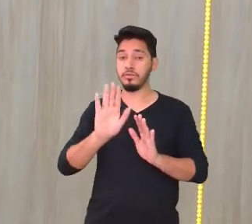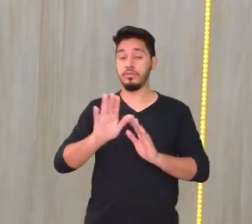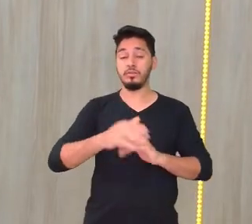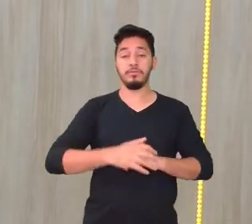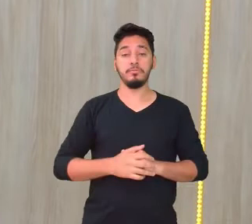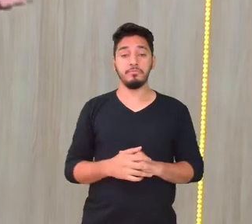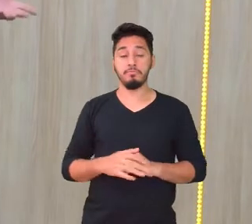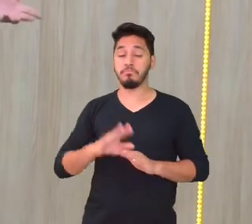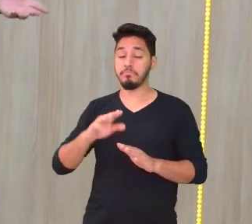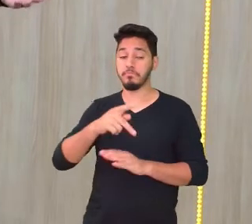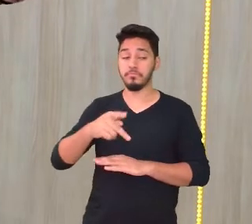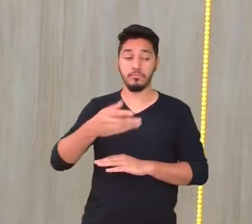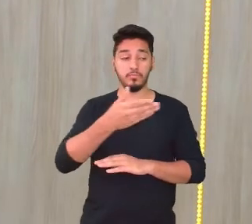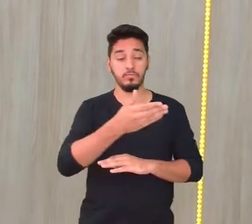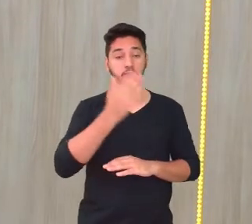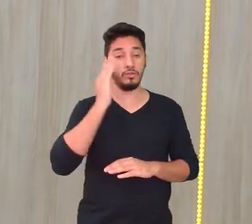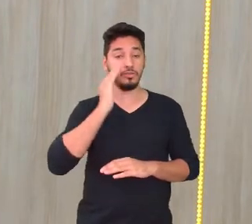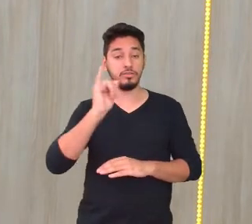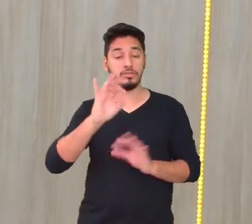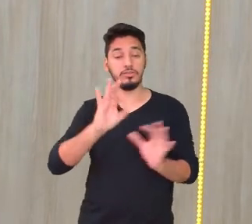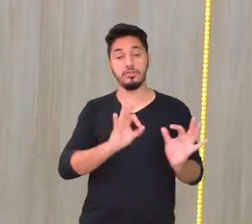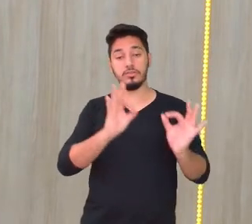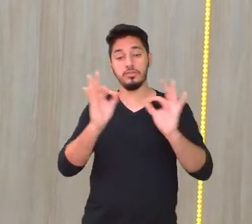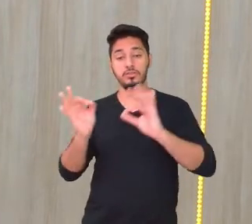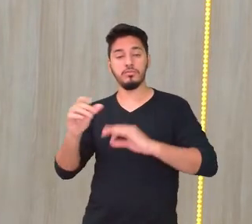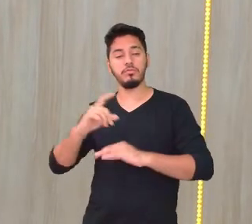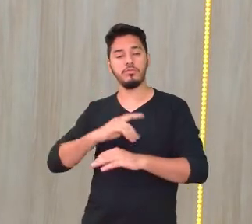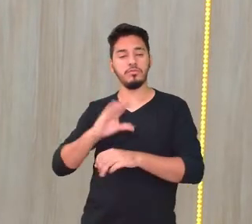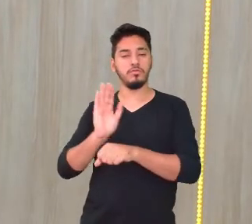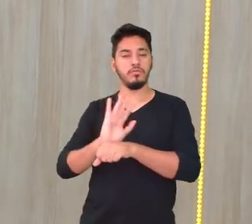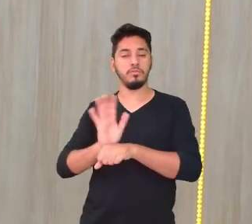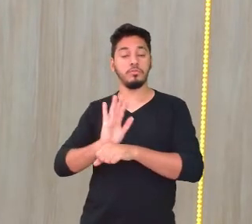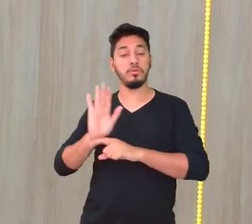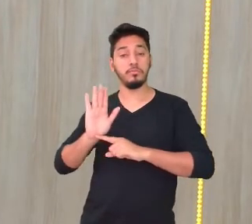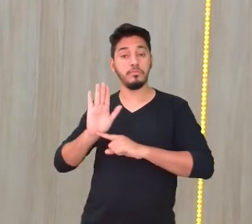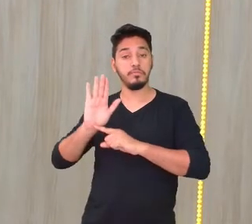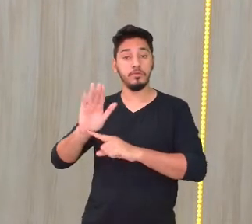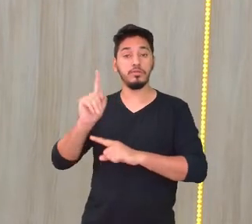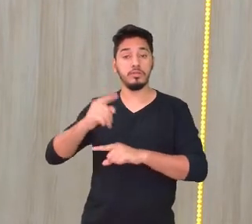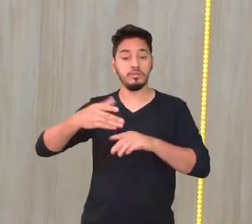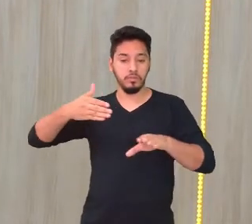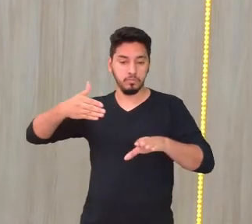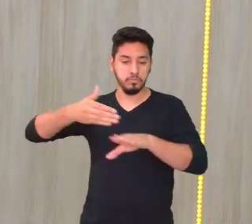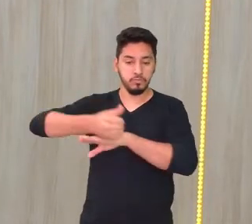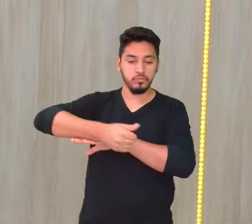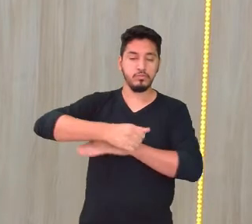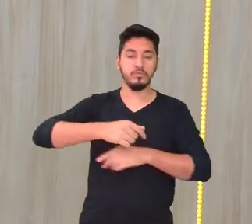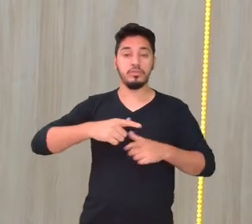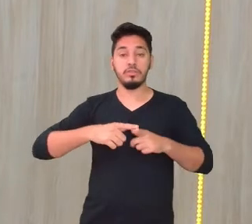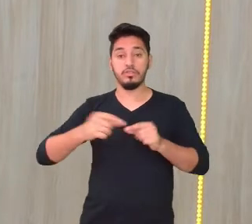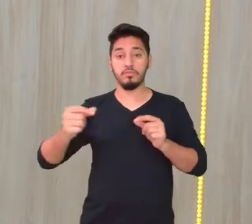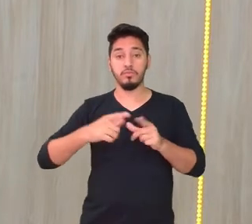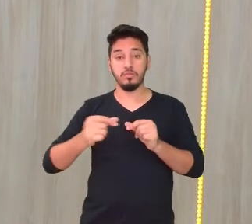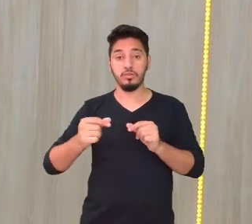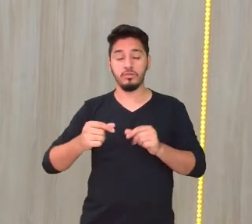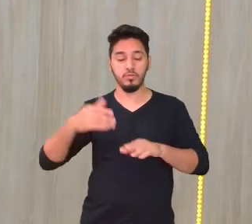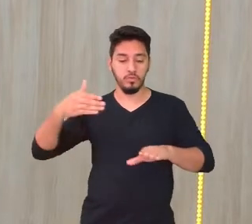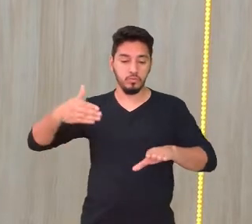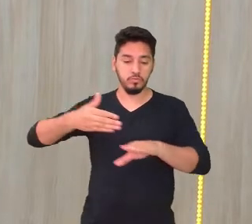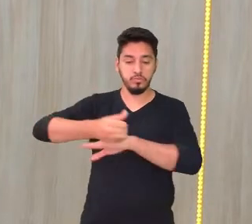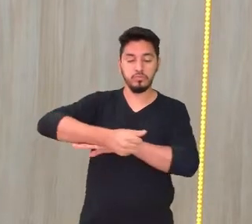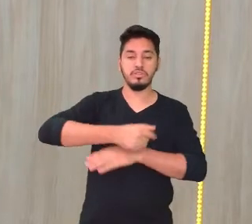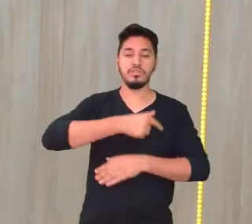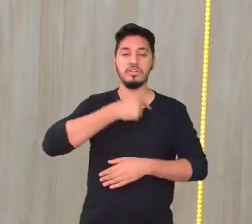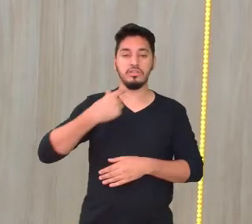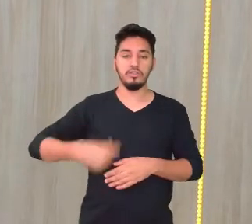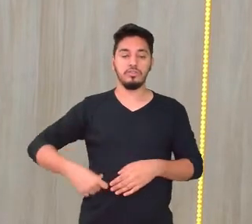inclusive, professor, não sei se o senhor já assistiu, mas tem um filme que mostra essa invasão japonesa na China chamado Tempos de